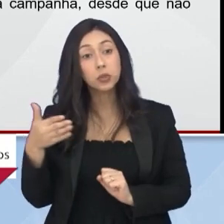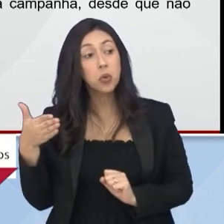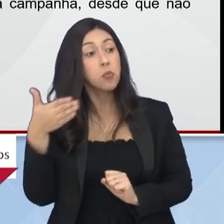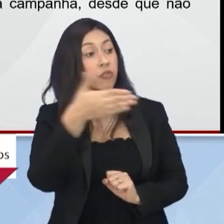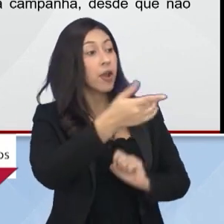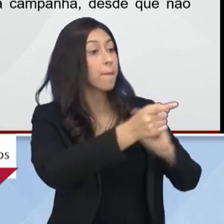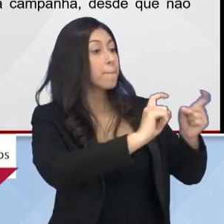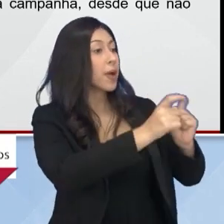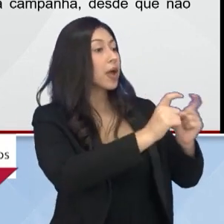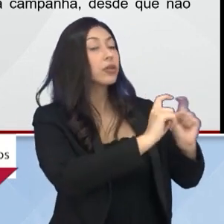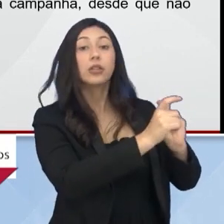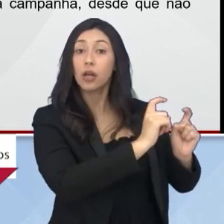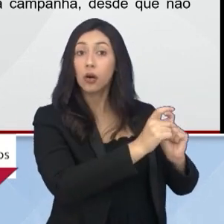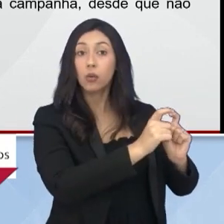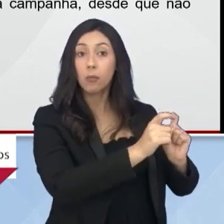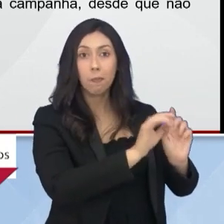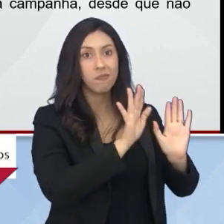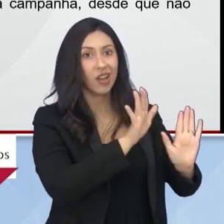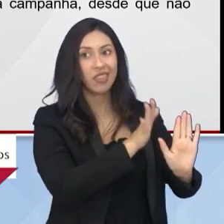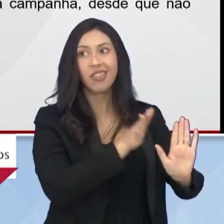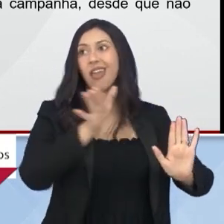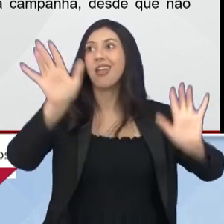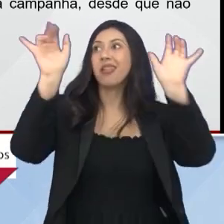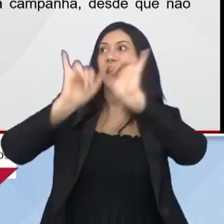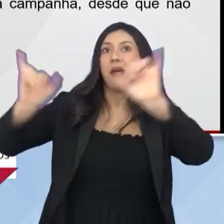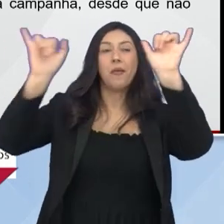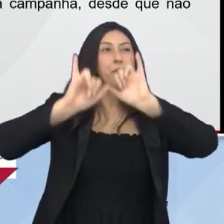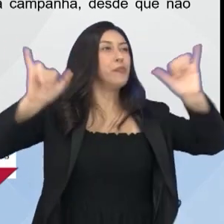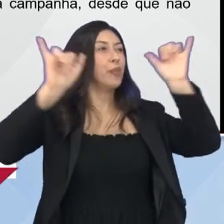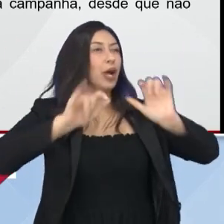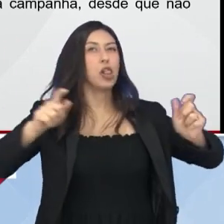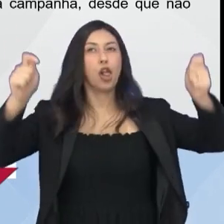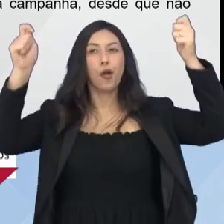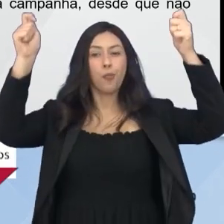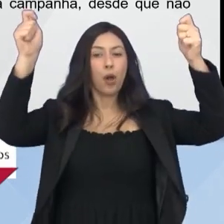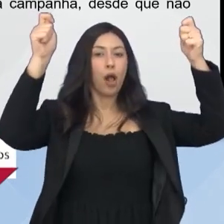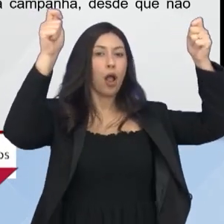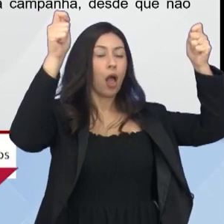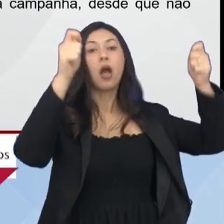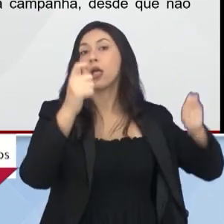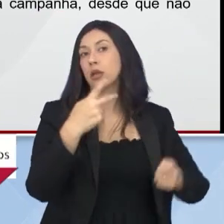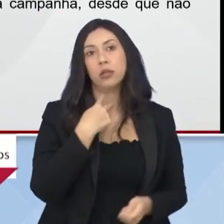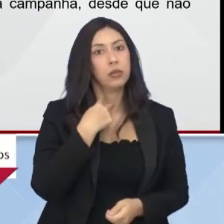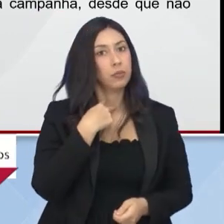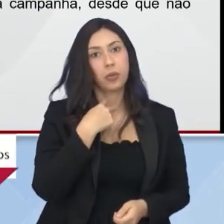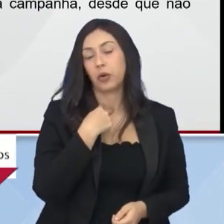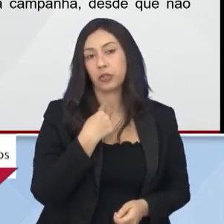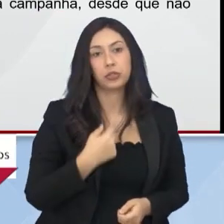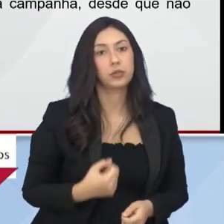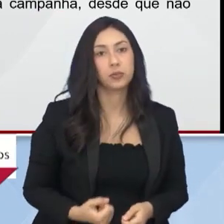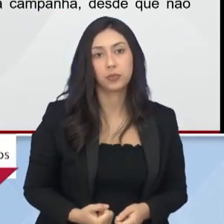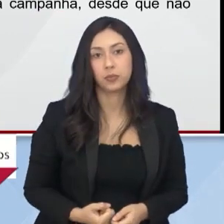posso ir num comício com o carro oficial ainda chegar com aquela placona branca o distintivo da prefeitura